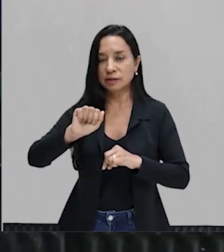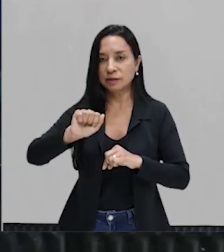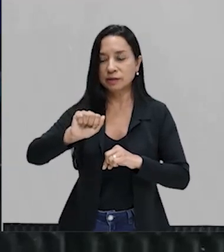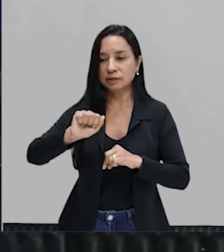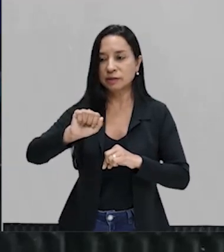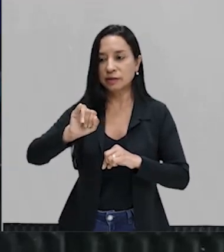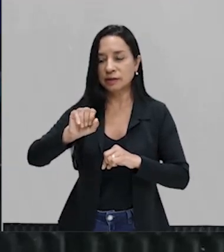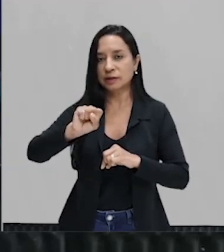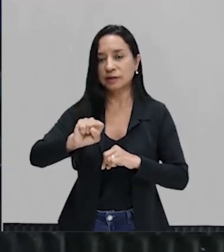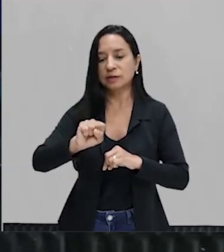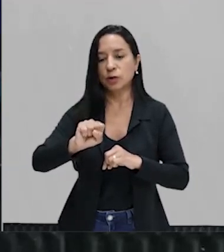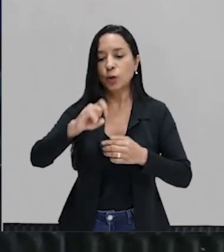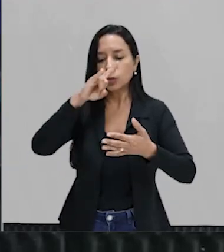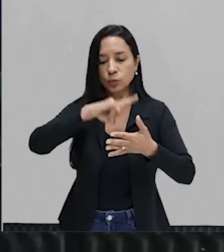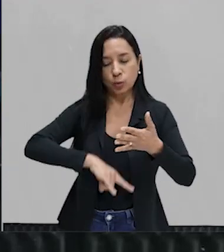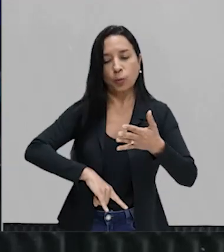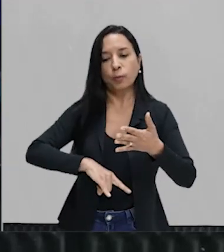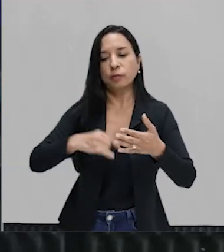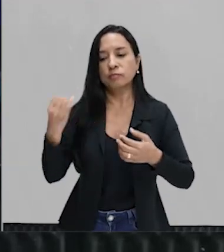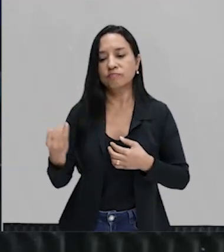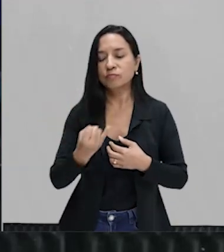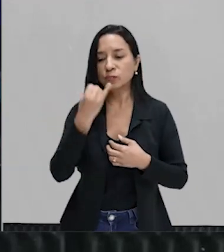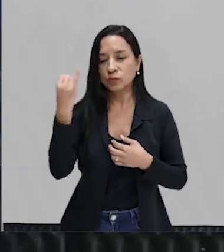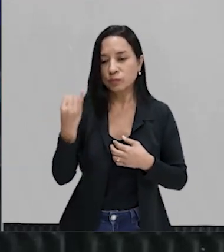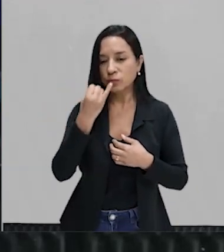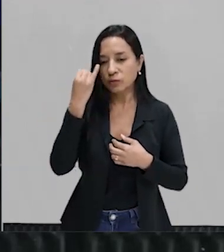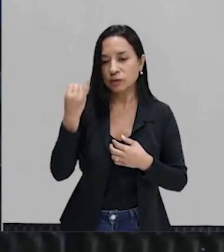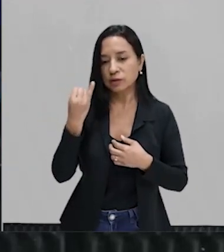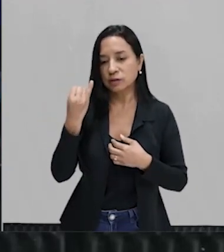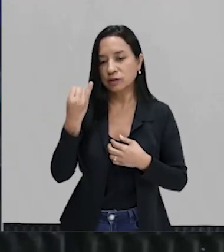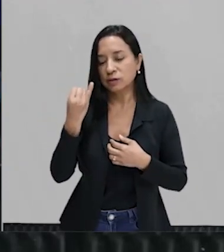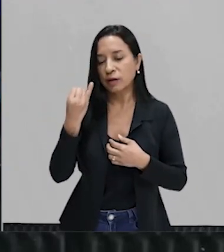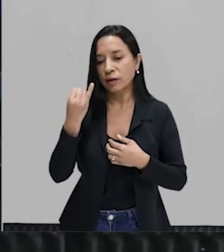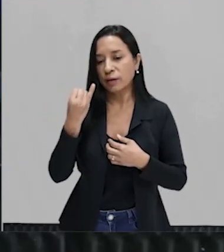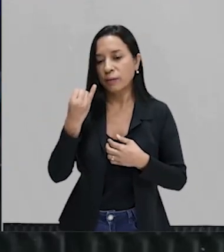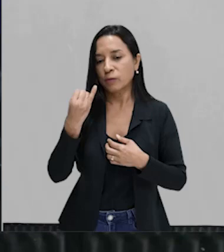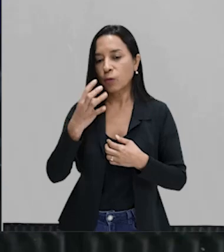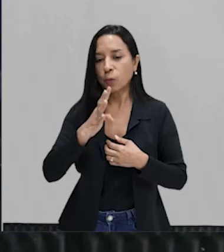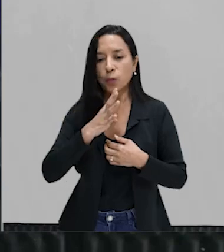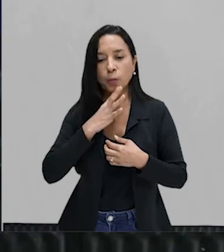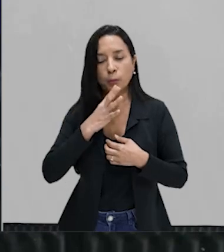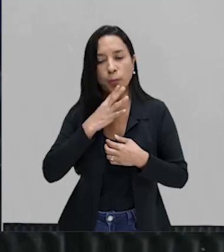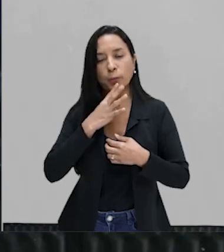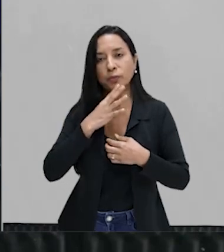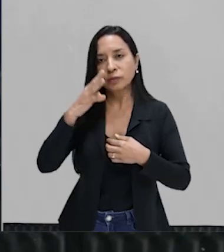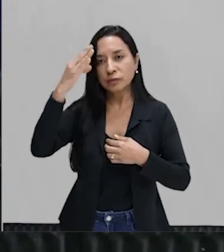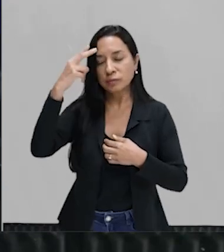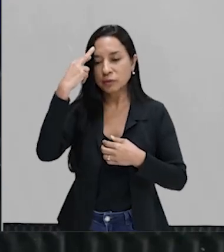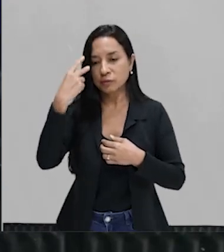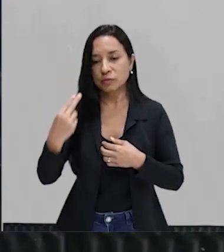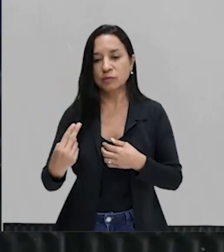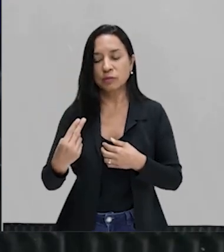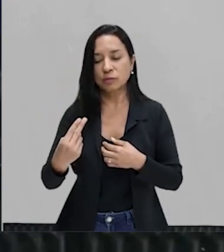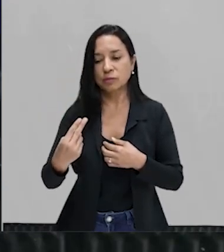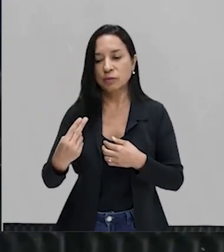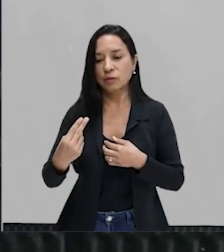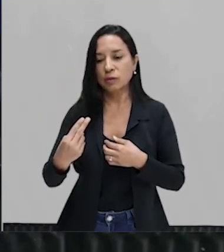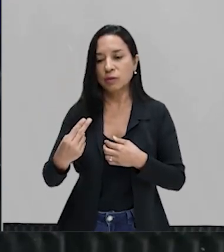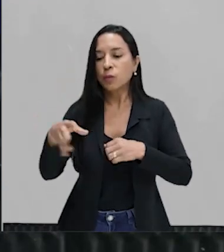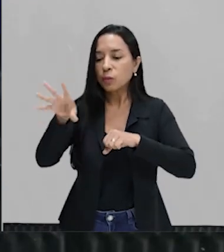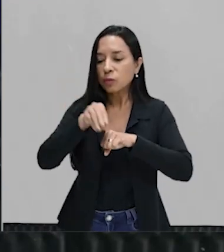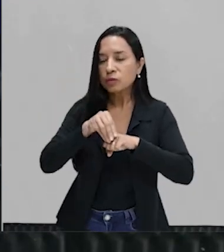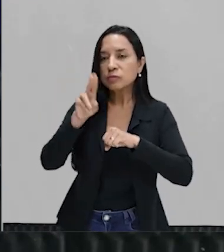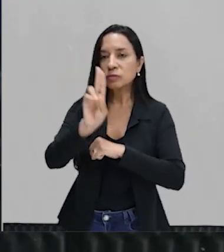ele é extremamente importante para a construção do conhecimento histórico. O conhecimento que vai